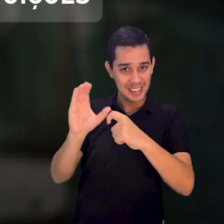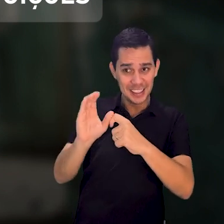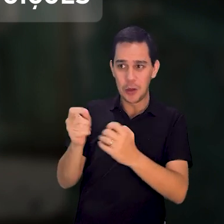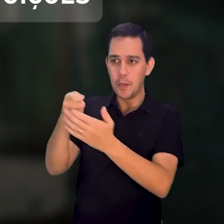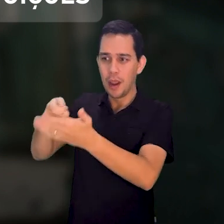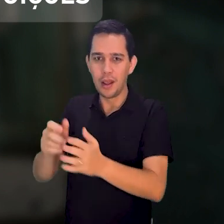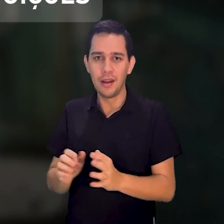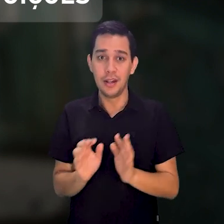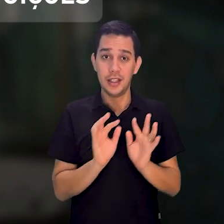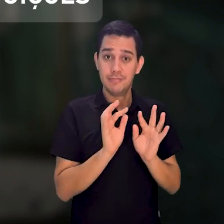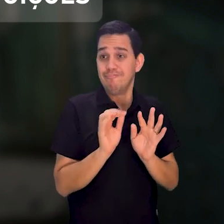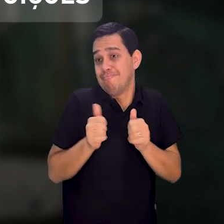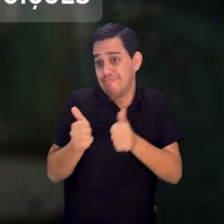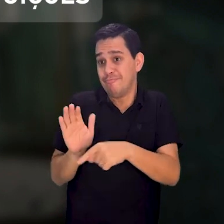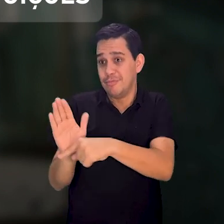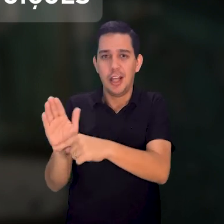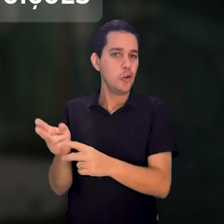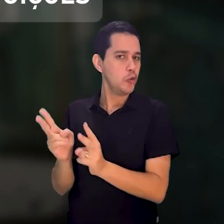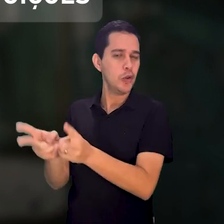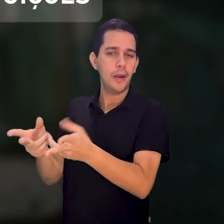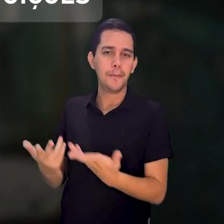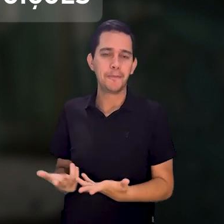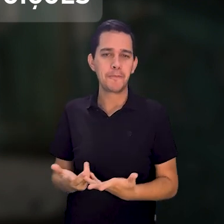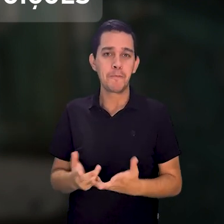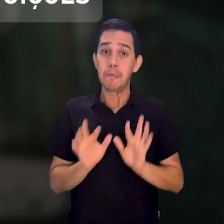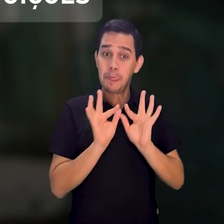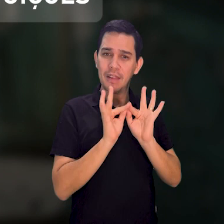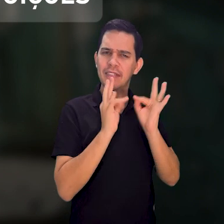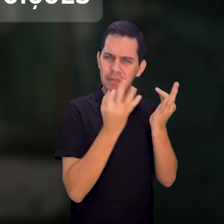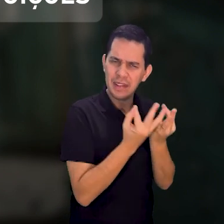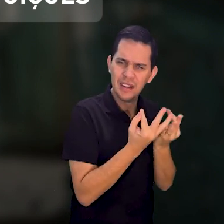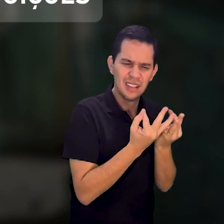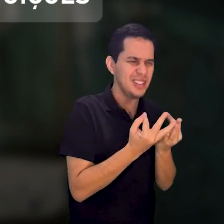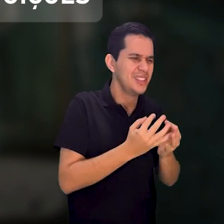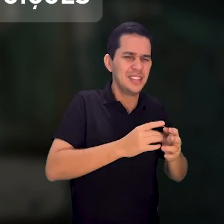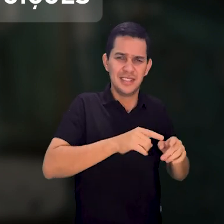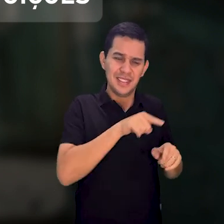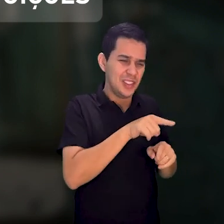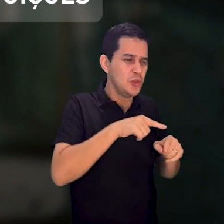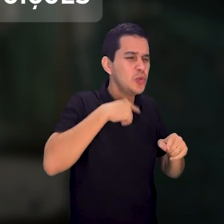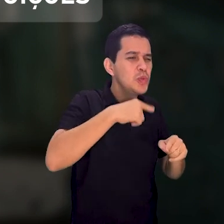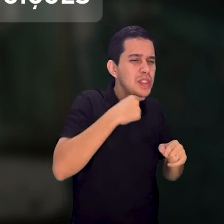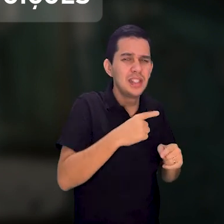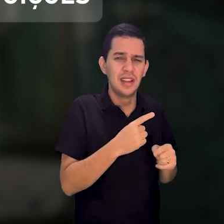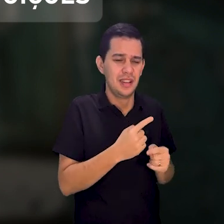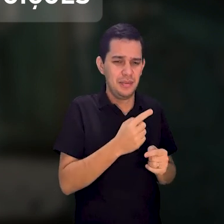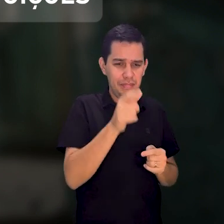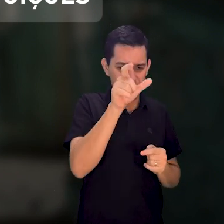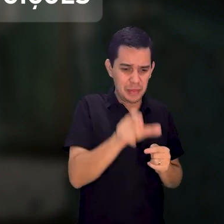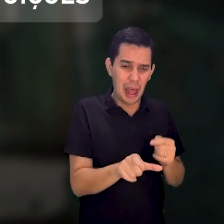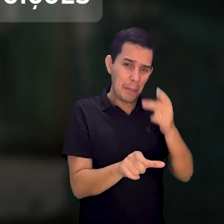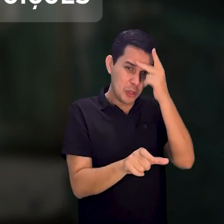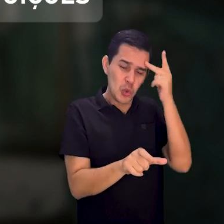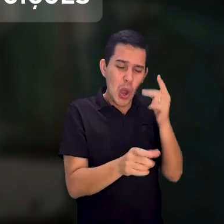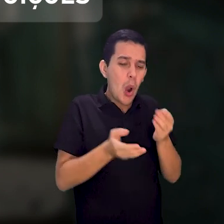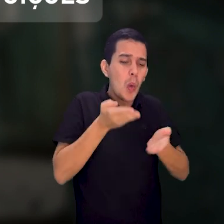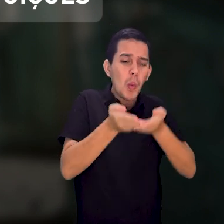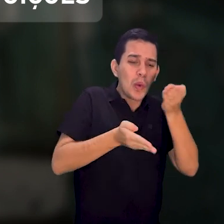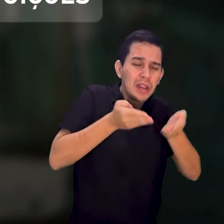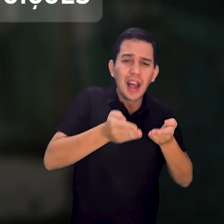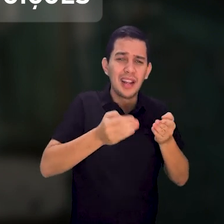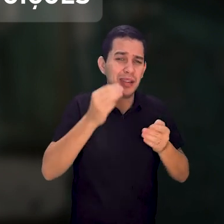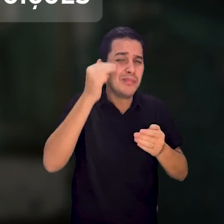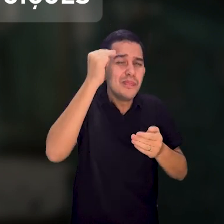do governo. Para as famílias, em contrapartida, que não recebiam suporte, elas se livravam de um problema, que é a questão do